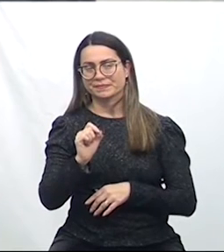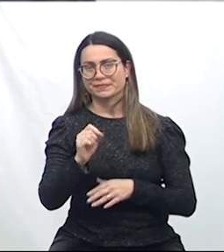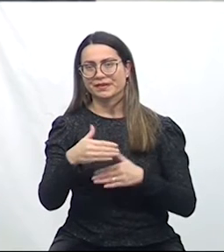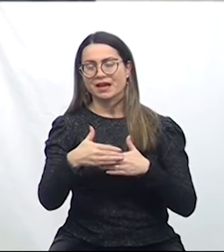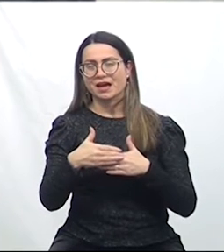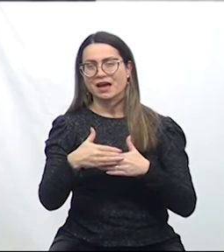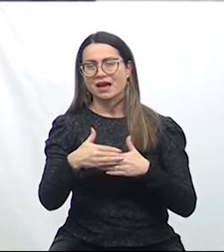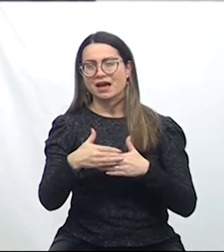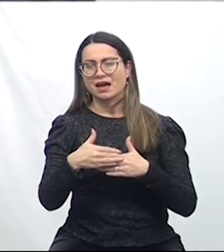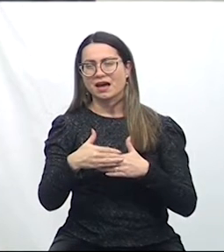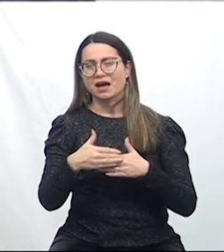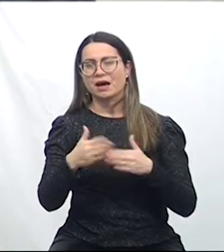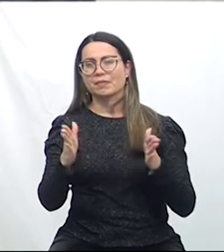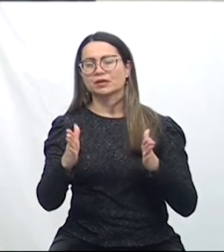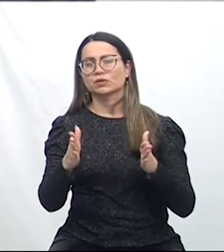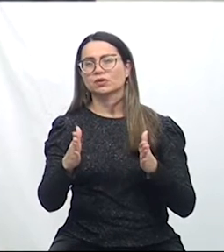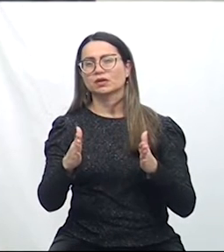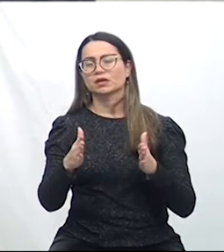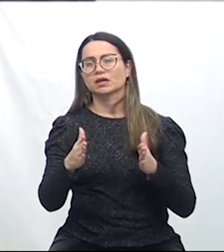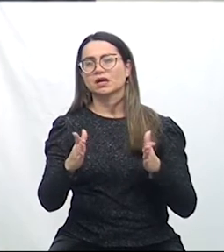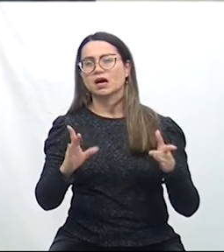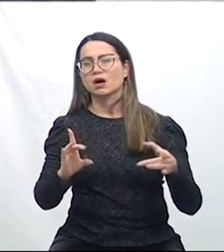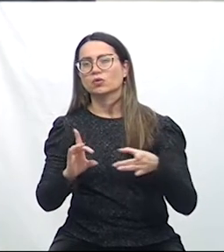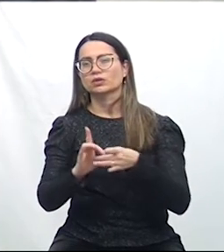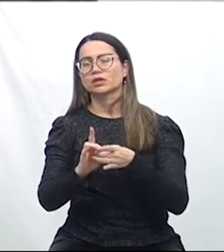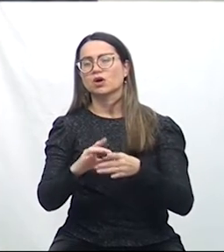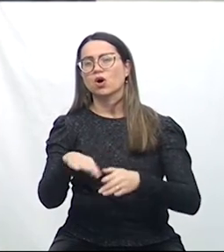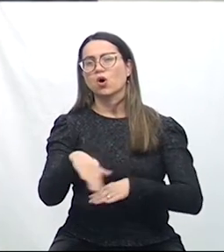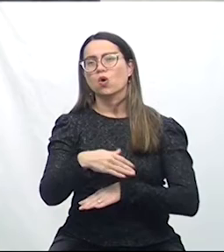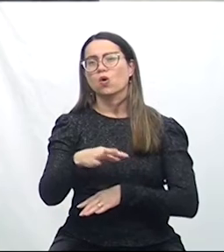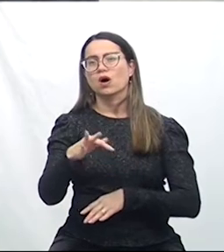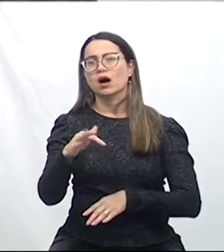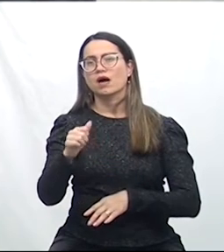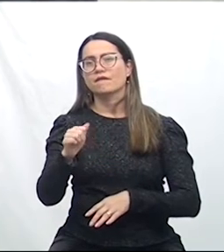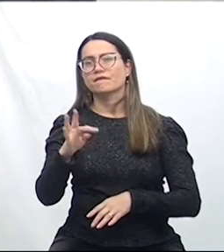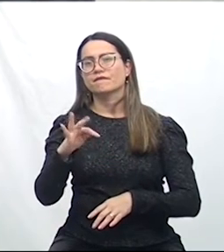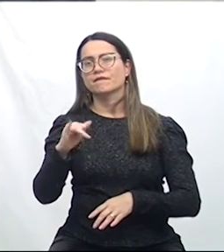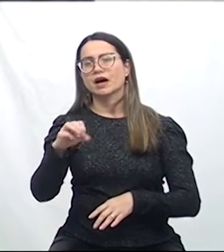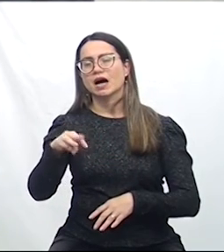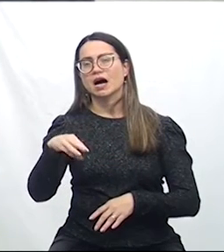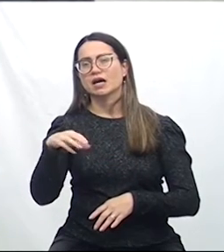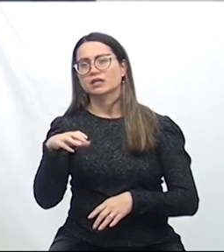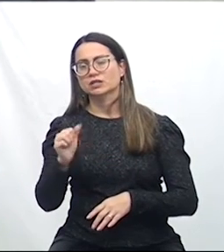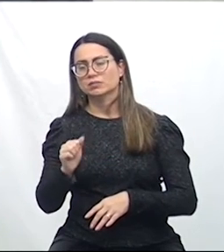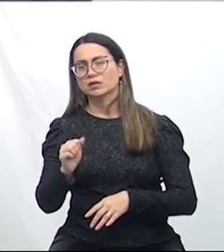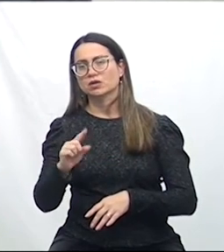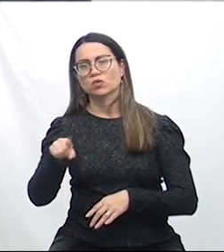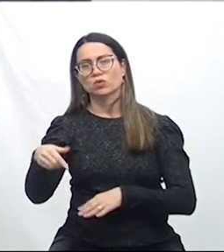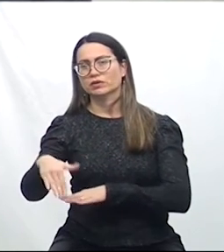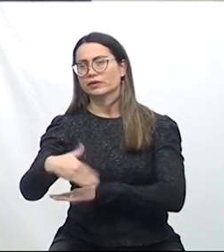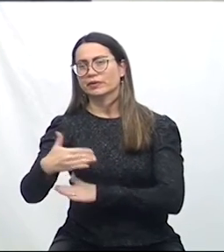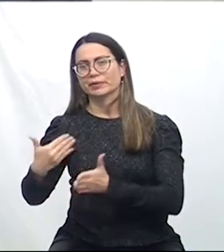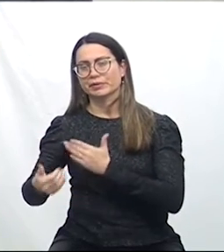rua Fátima de Oliveira Cipriano com a rua Quintino Dal Ponte, bairro São Simão.